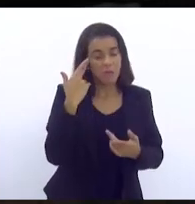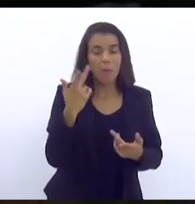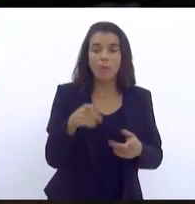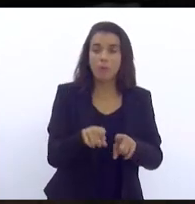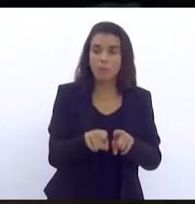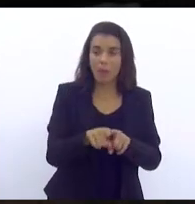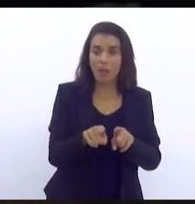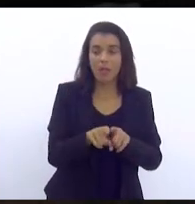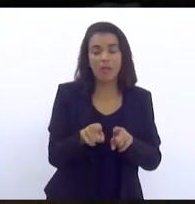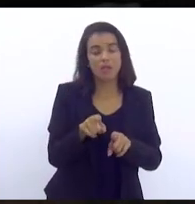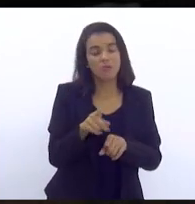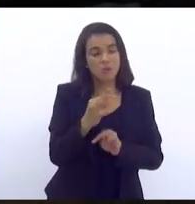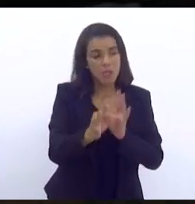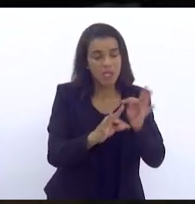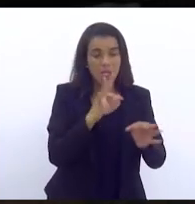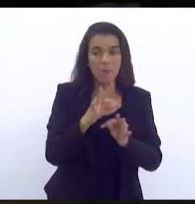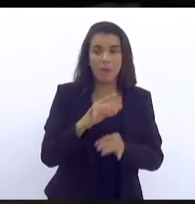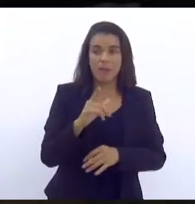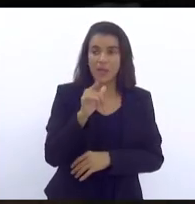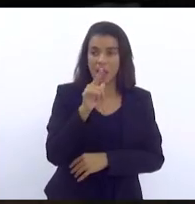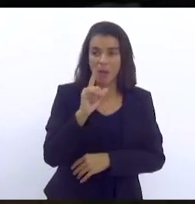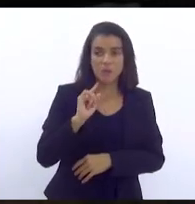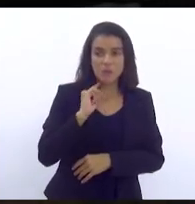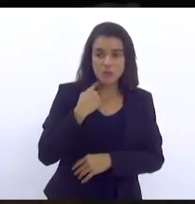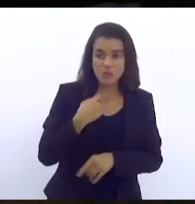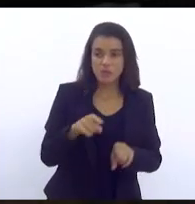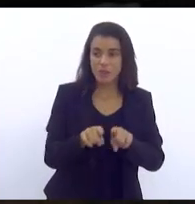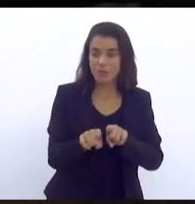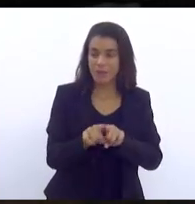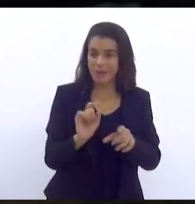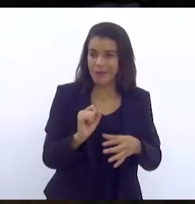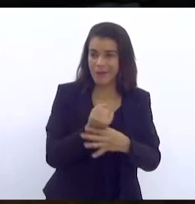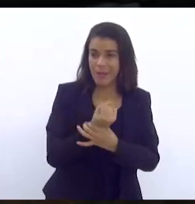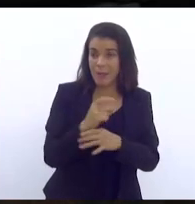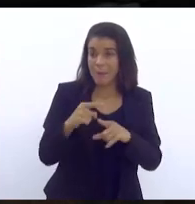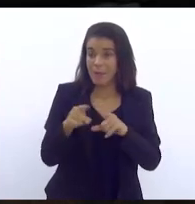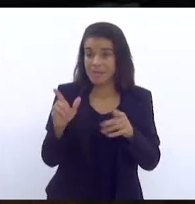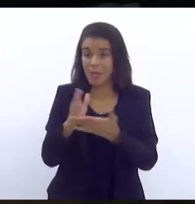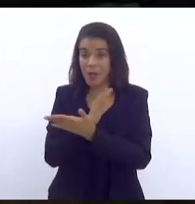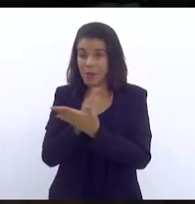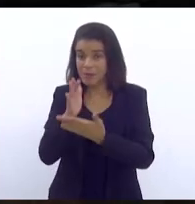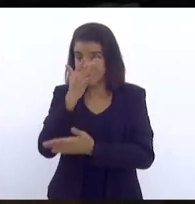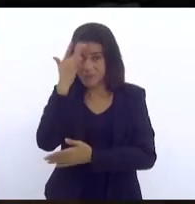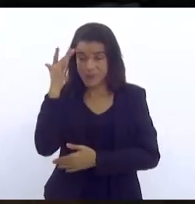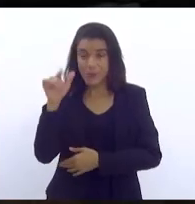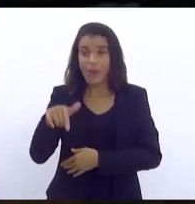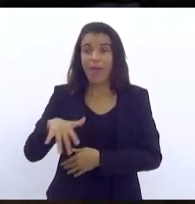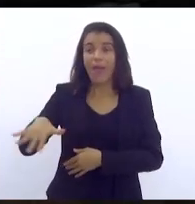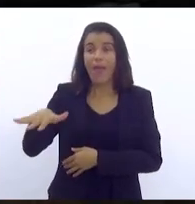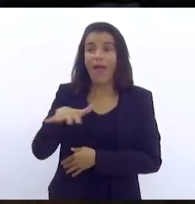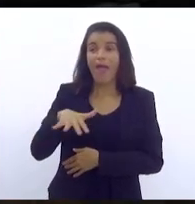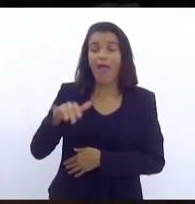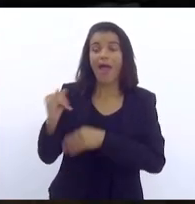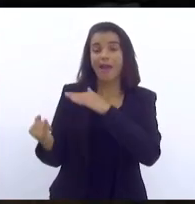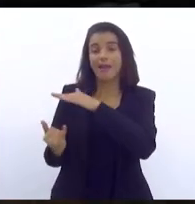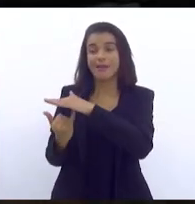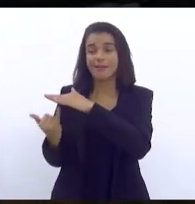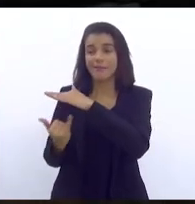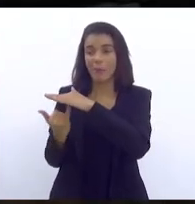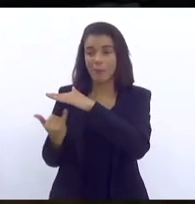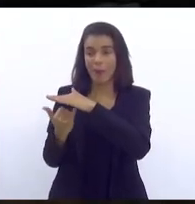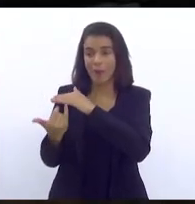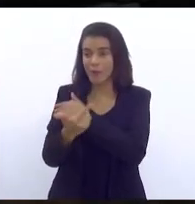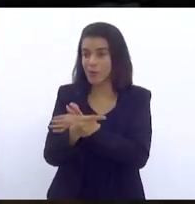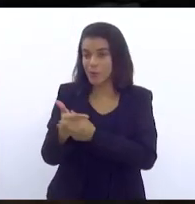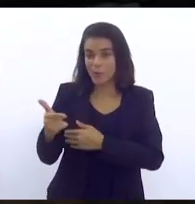ser ampliado mas que existe ali só que boa parte das pessoas que hoje estão aqui são das áreas informais onde não